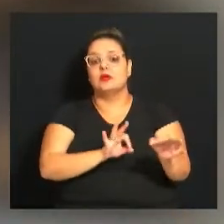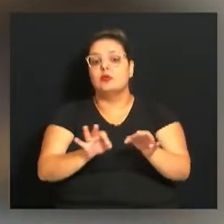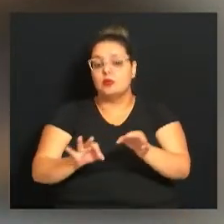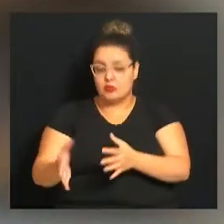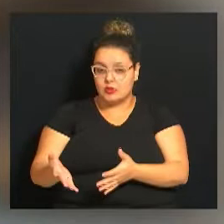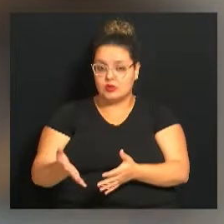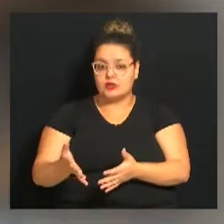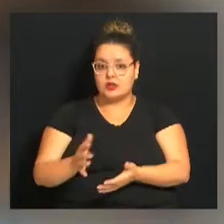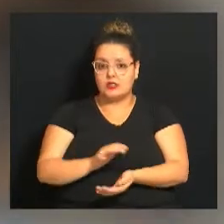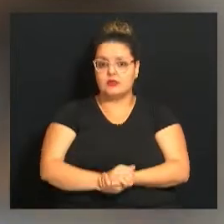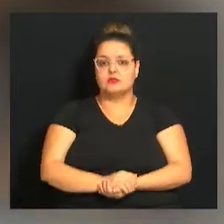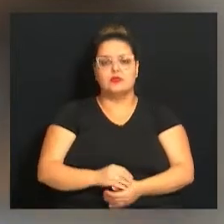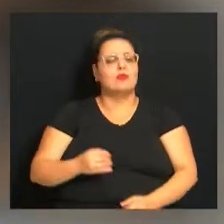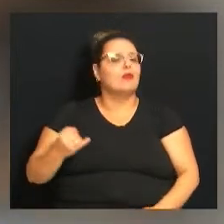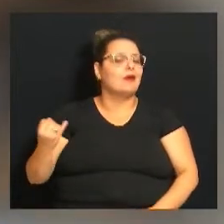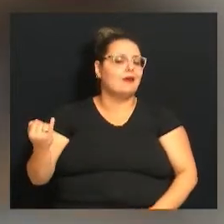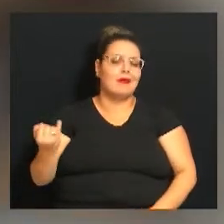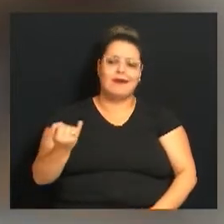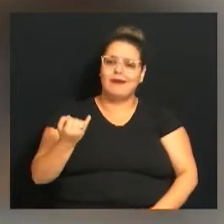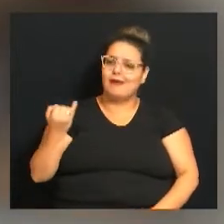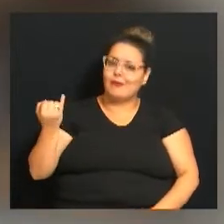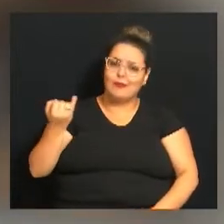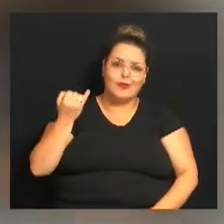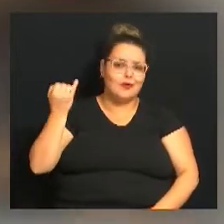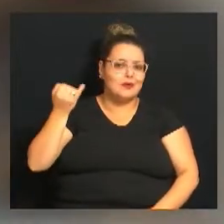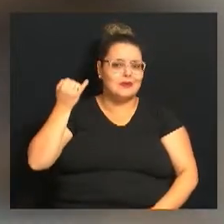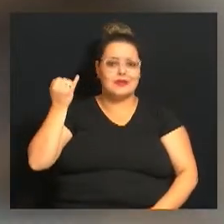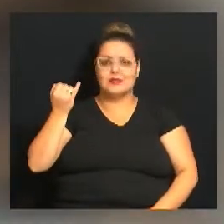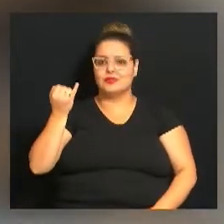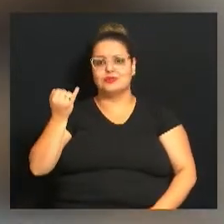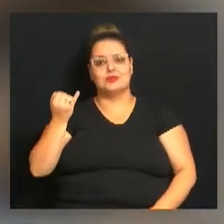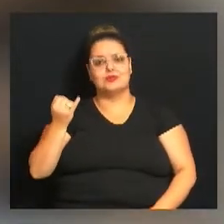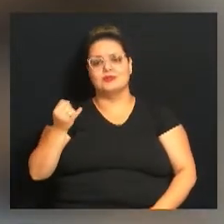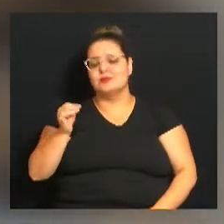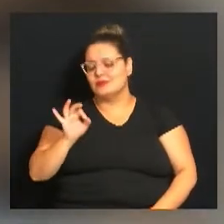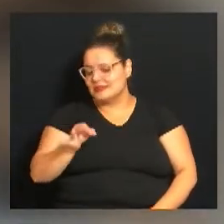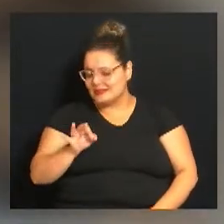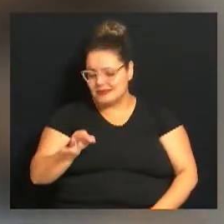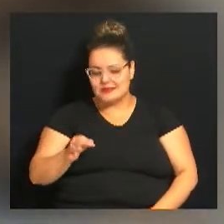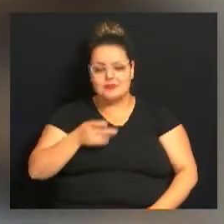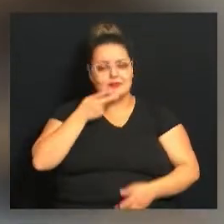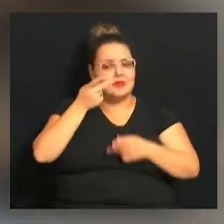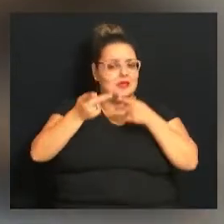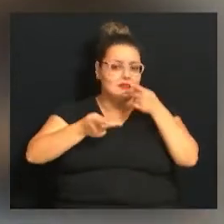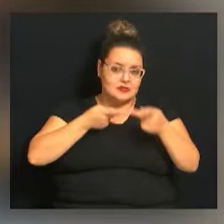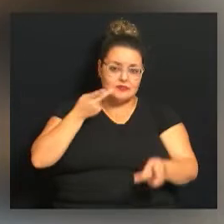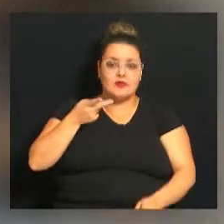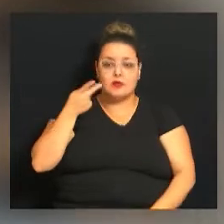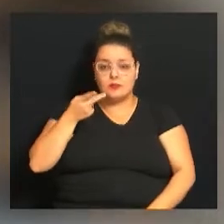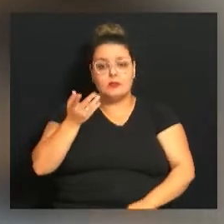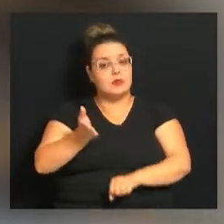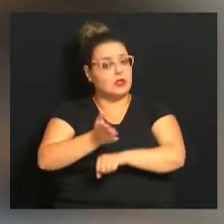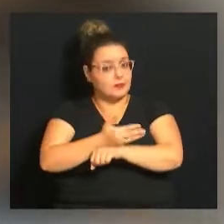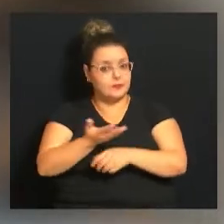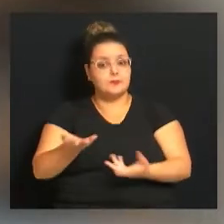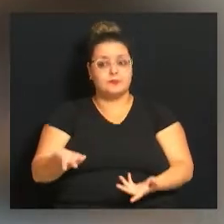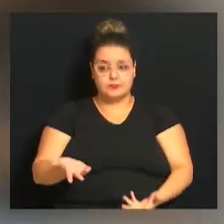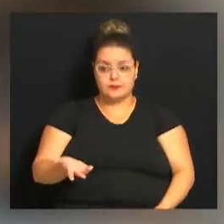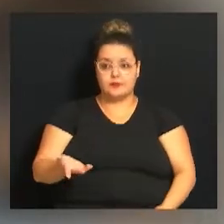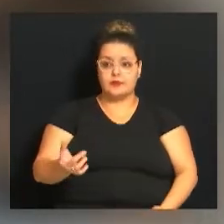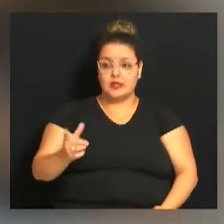projeto extremamente relevante, né? Pelas falas dos vereadores que me antecederam, nós temos